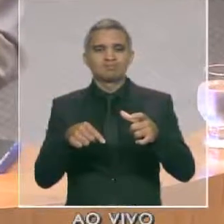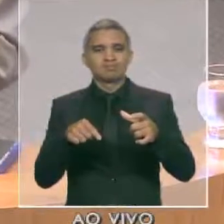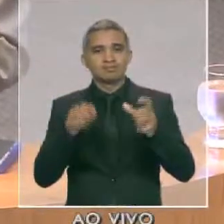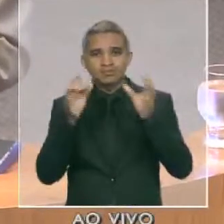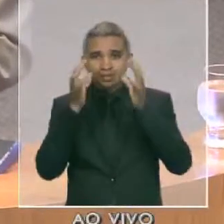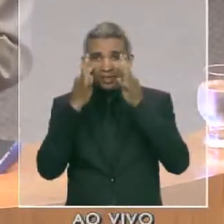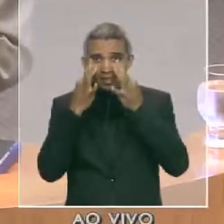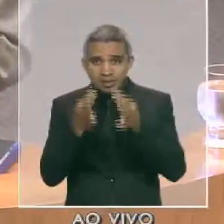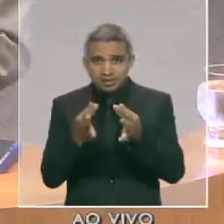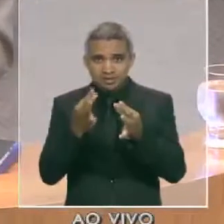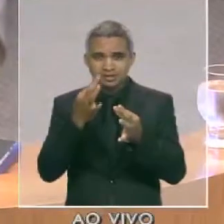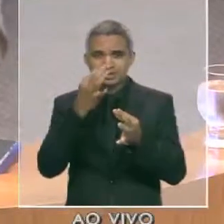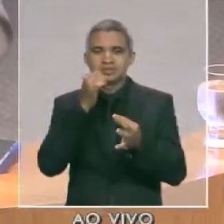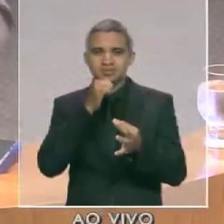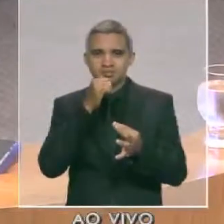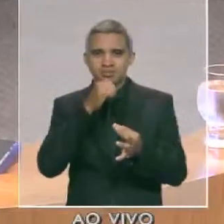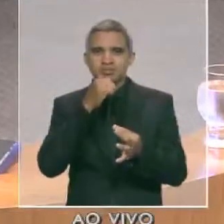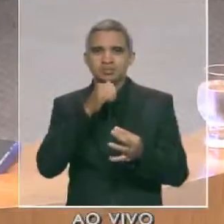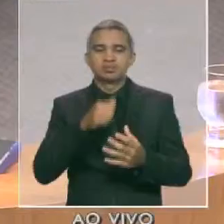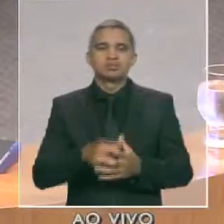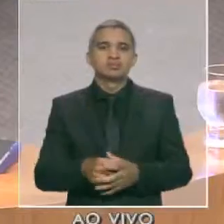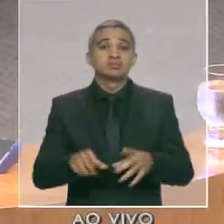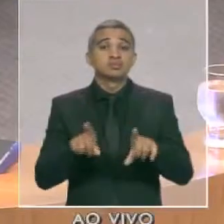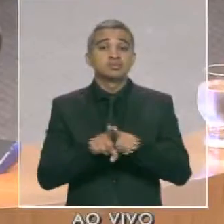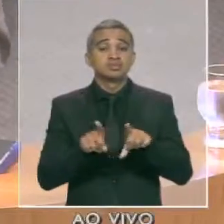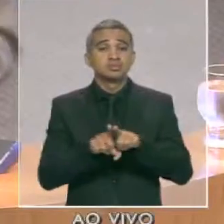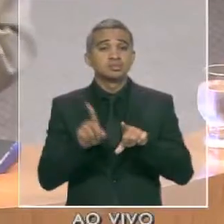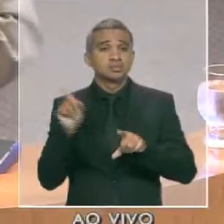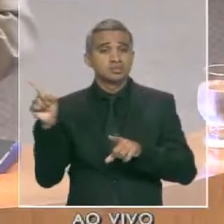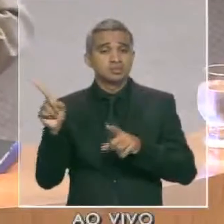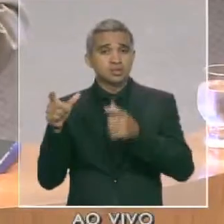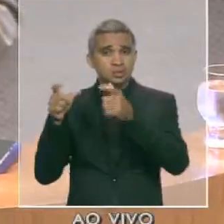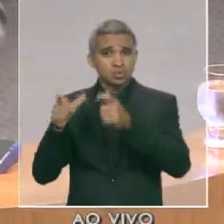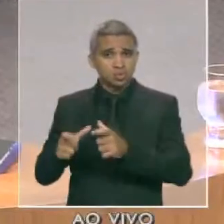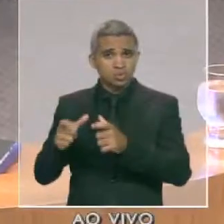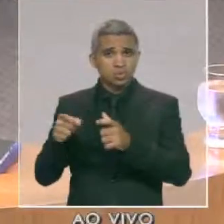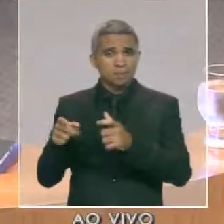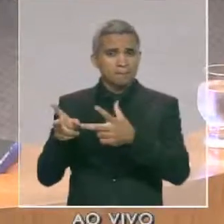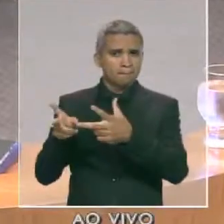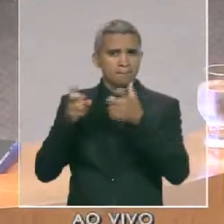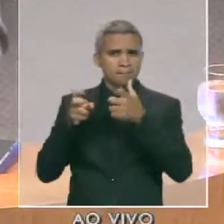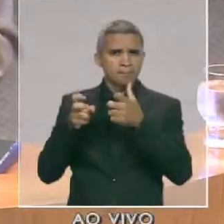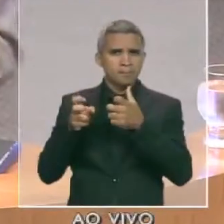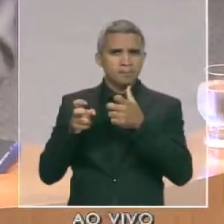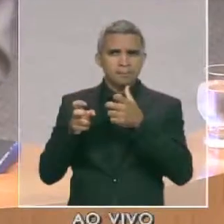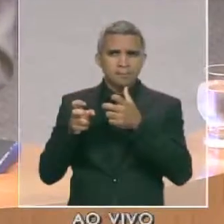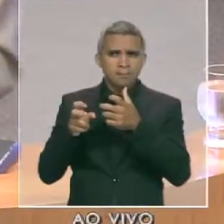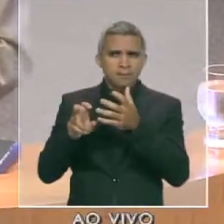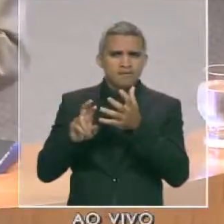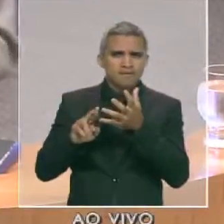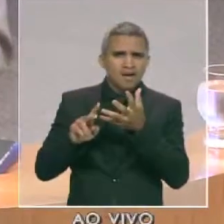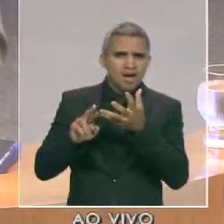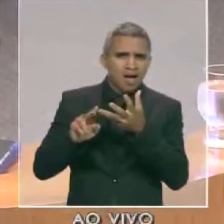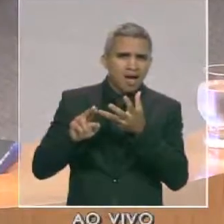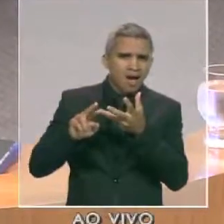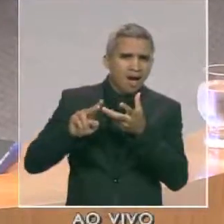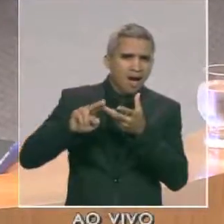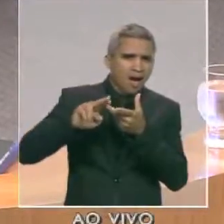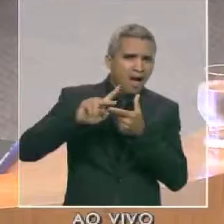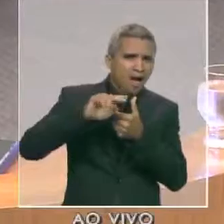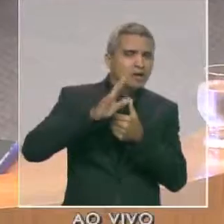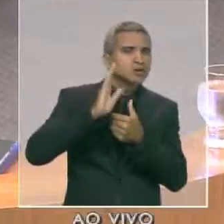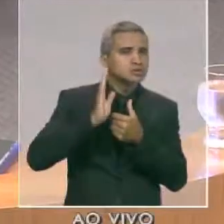às pessoas. E lá nós podemos perceber, inclusive, ao longo do evento, várias iniciativas já feitas